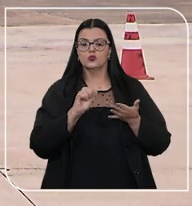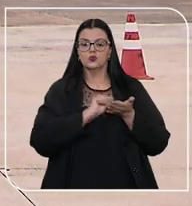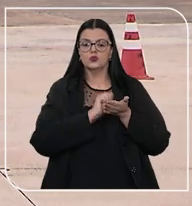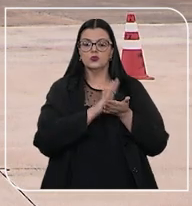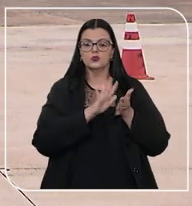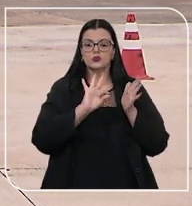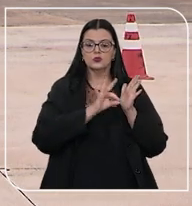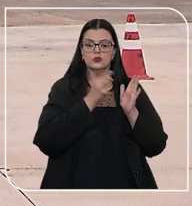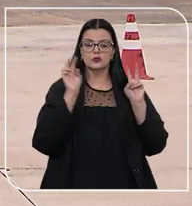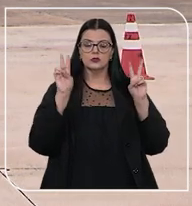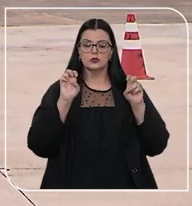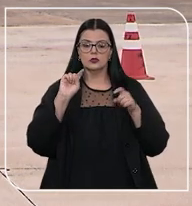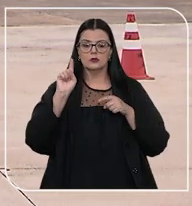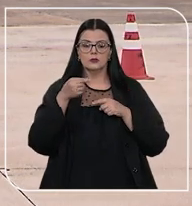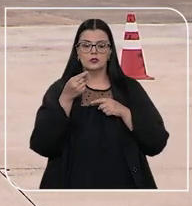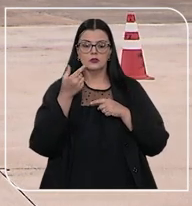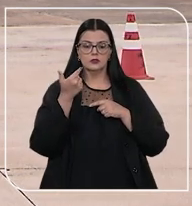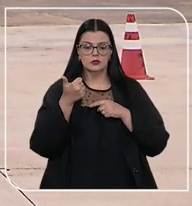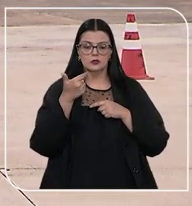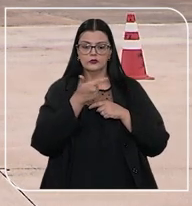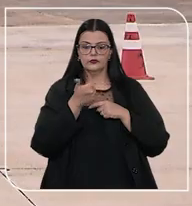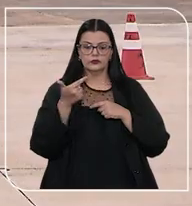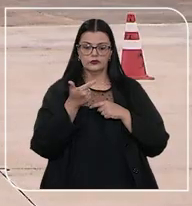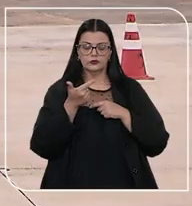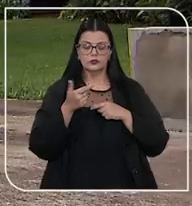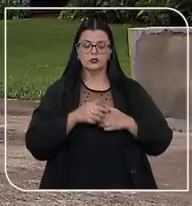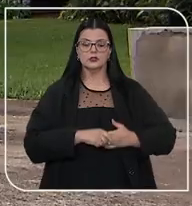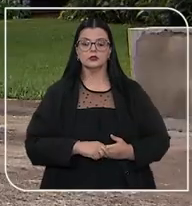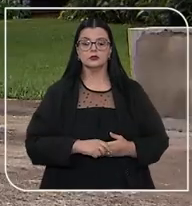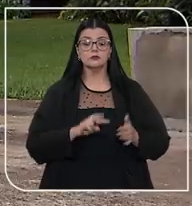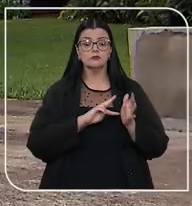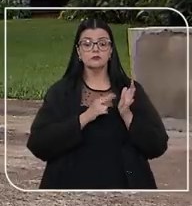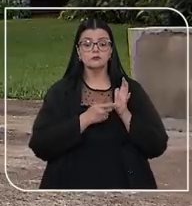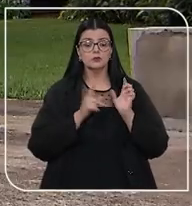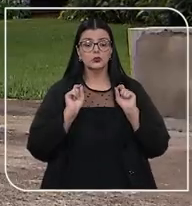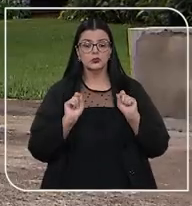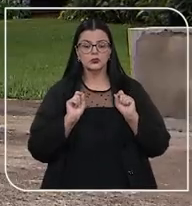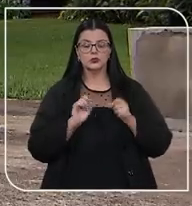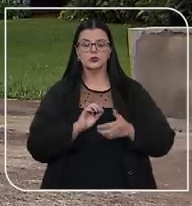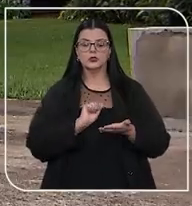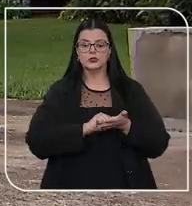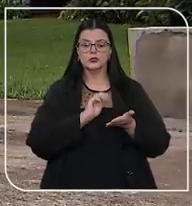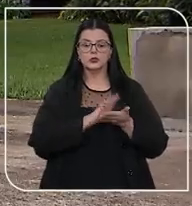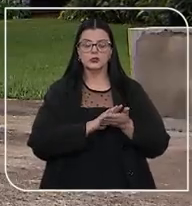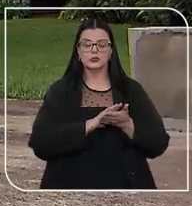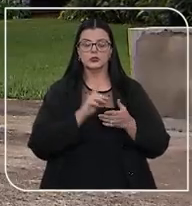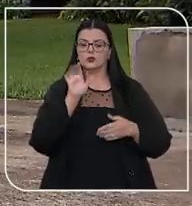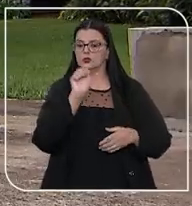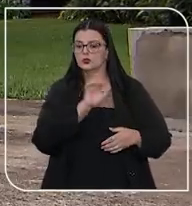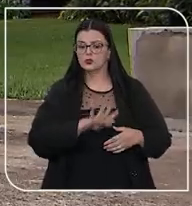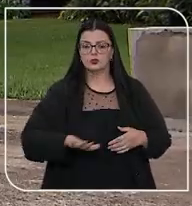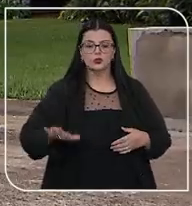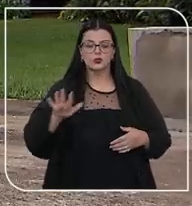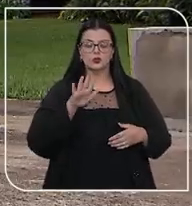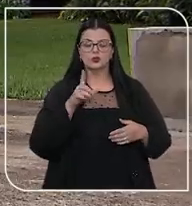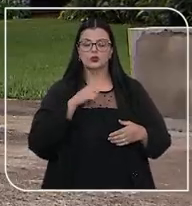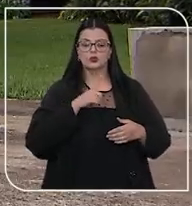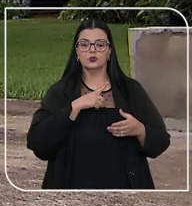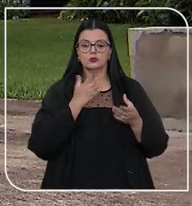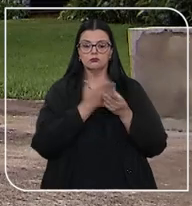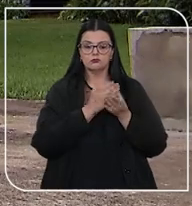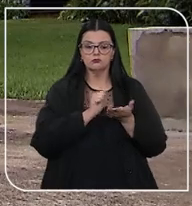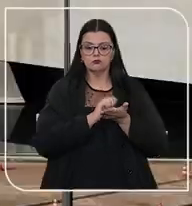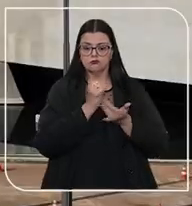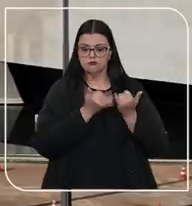repetitivos, cadastrada como tema 1122. Isso significa que ela deve ser aplicada a todos os